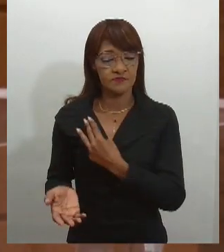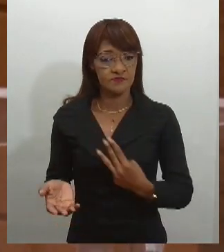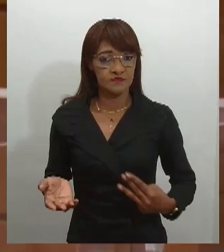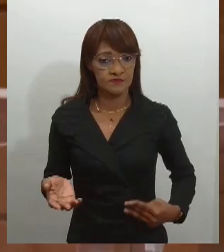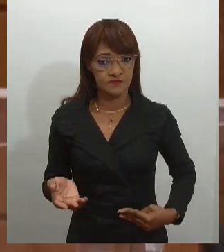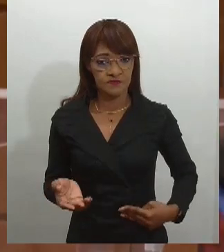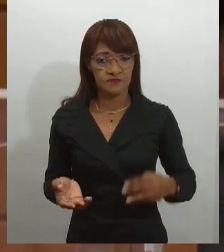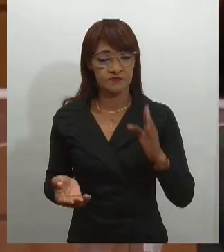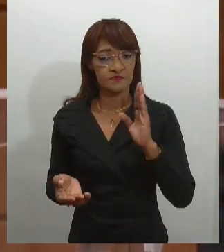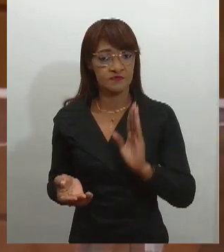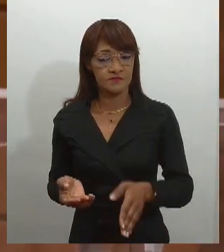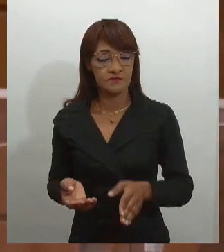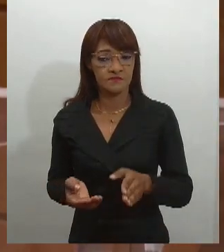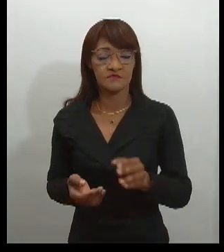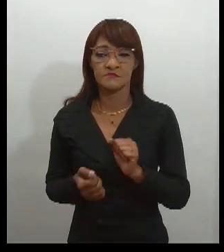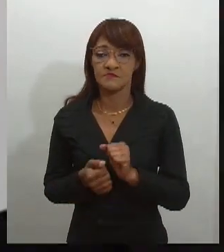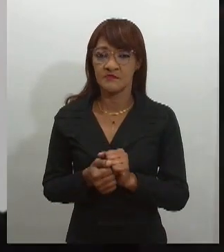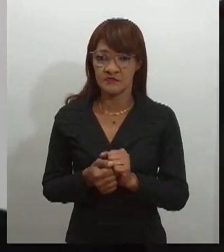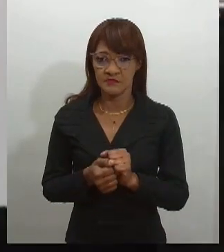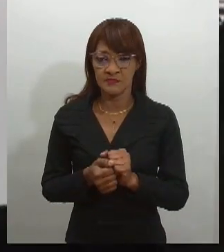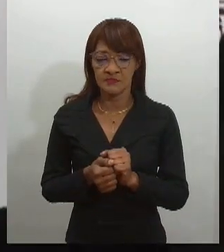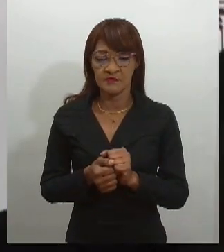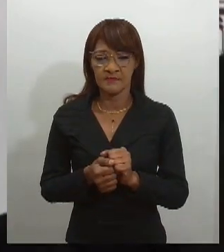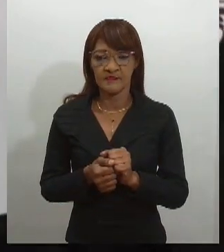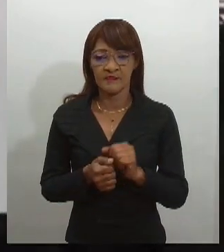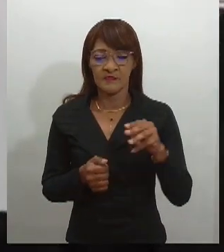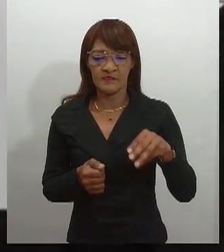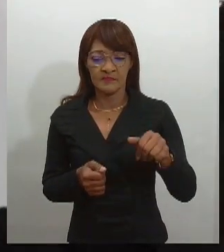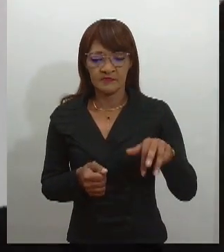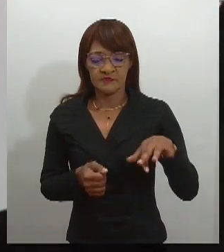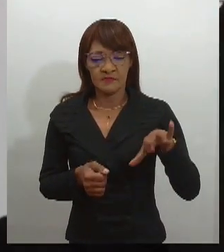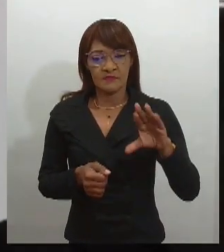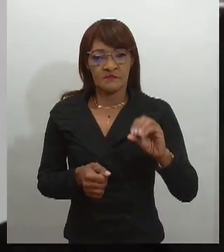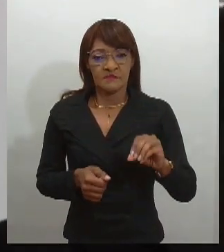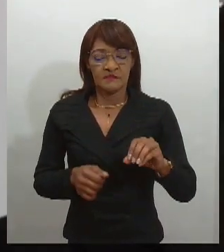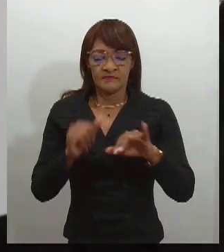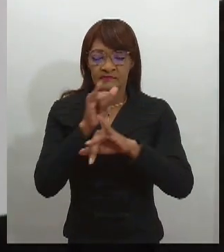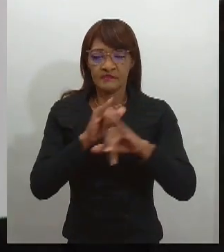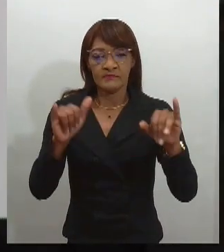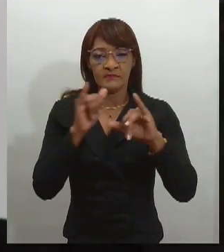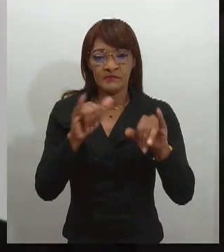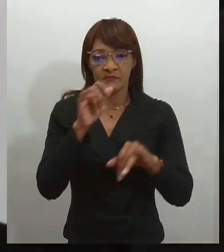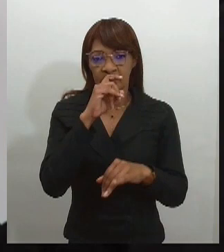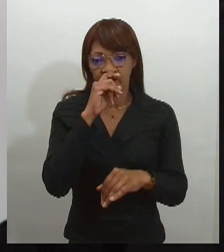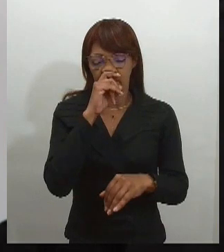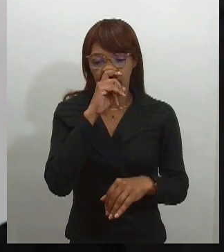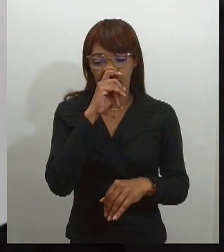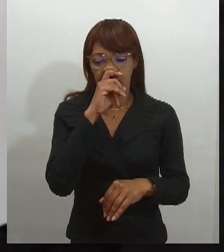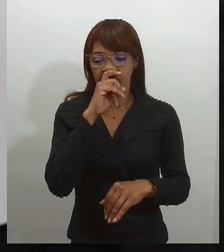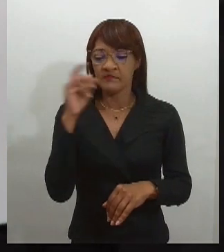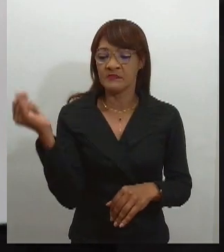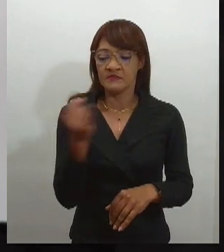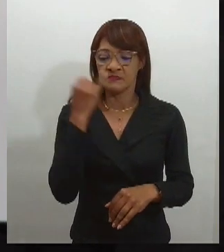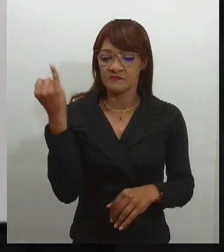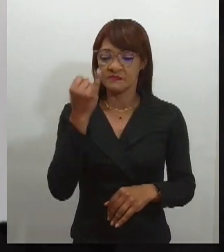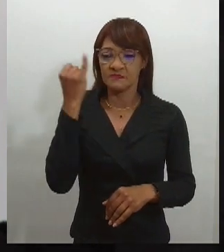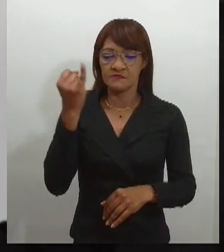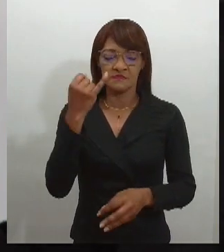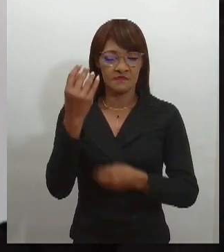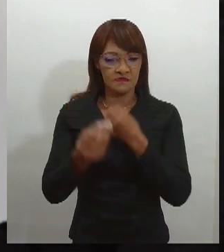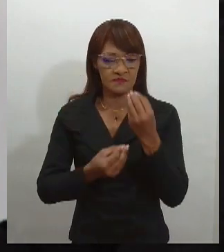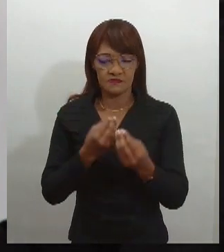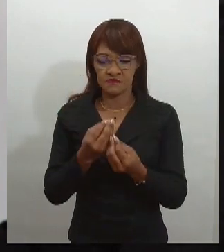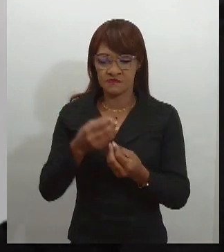da República, Márcio Macedo. Uma notícia extremamente importante para os municípios, para os prefeitos, mas principalmente para a